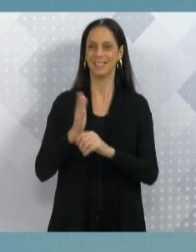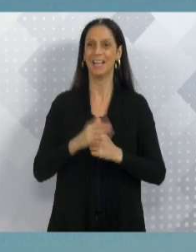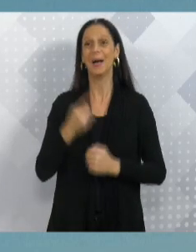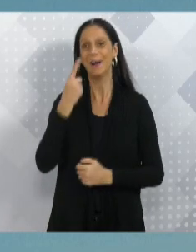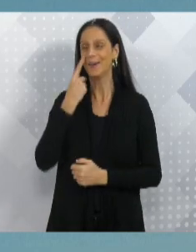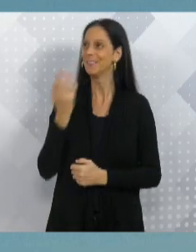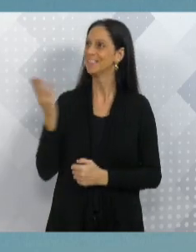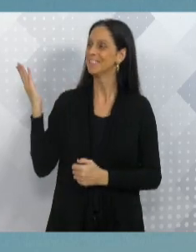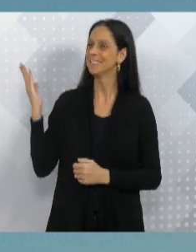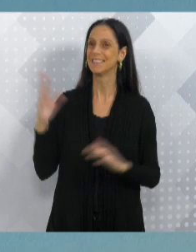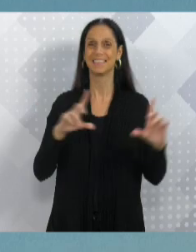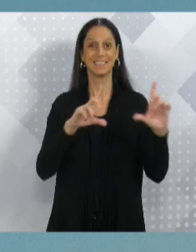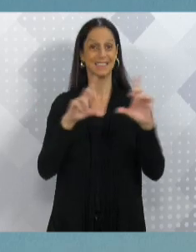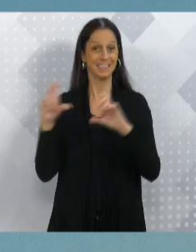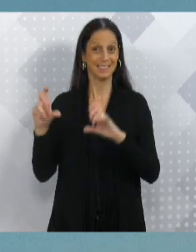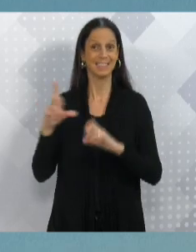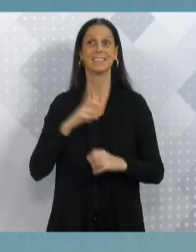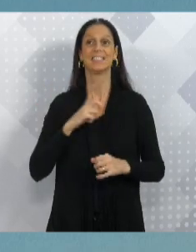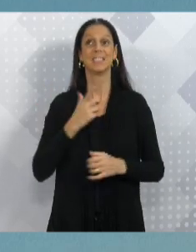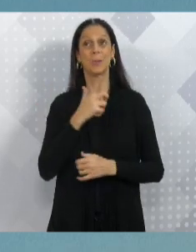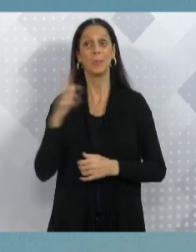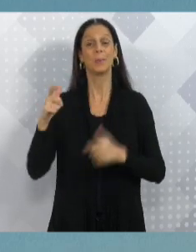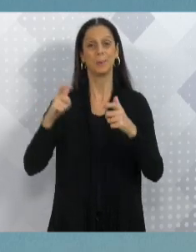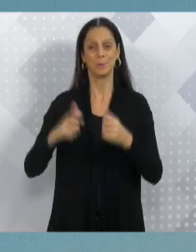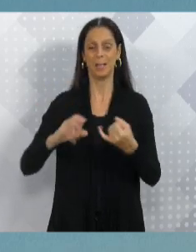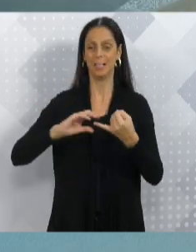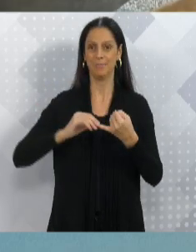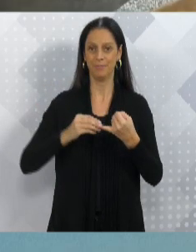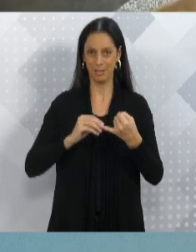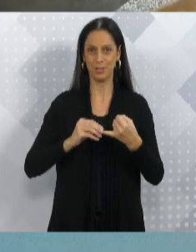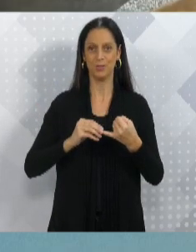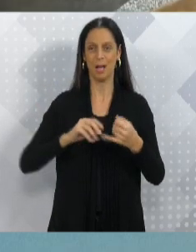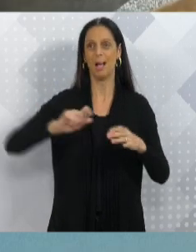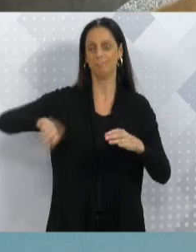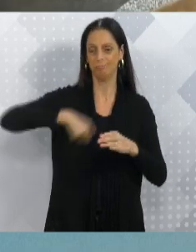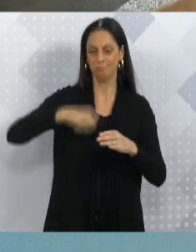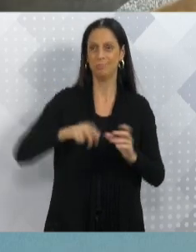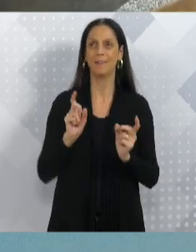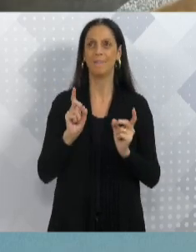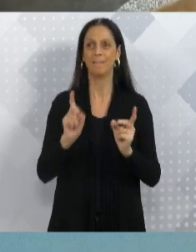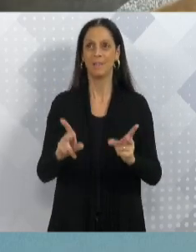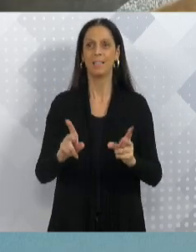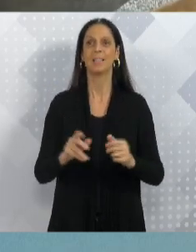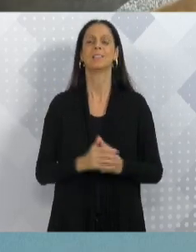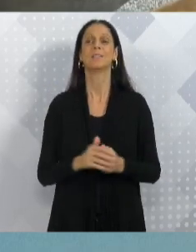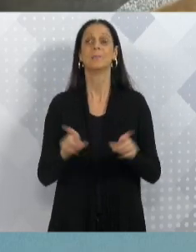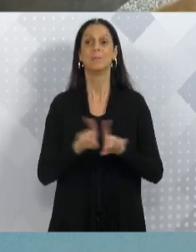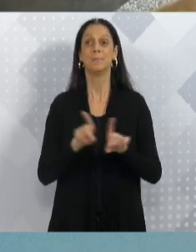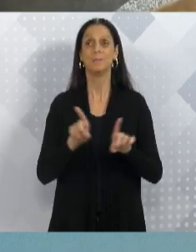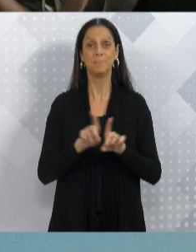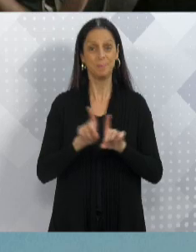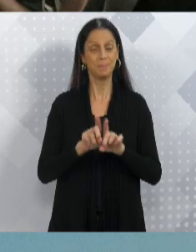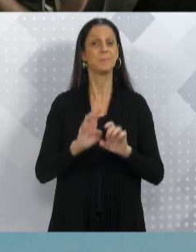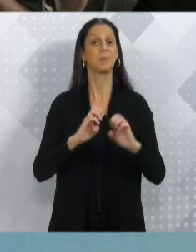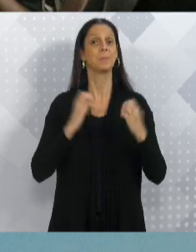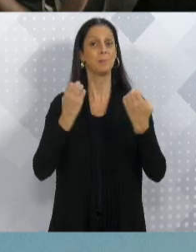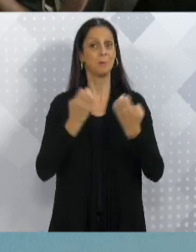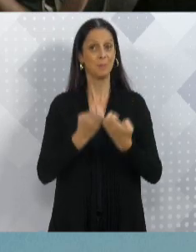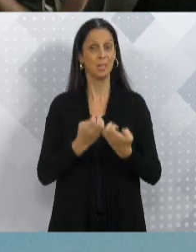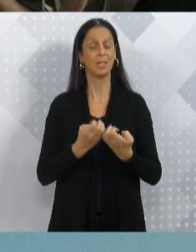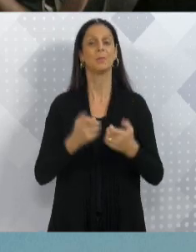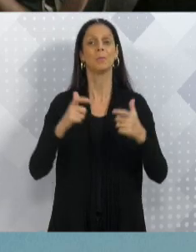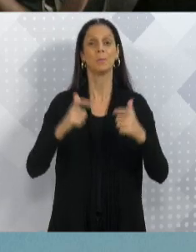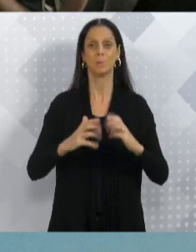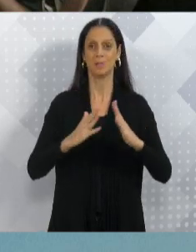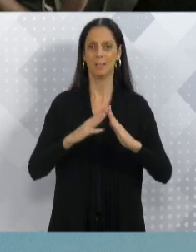fotos aí, ali, feijoada no Clube Castilho Badenfurt, feijoada na Clube Castilho Velha Central, também no evento da Capela Nossa Senhora Aparecida,